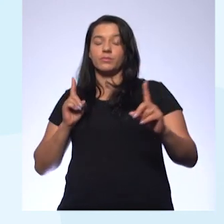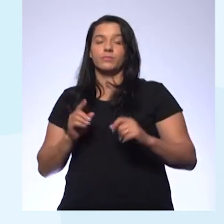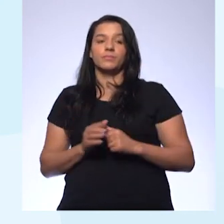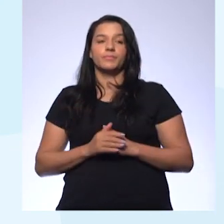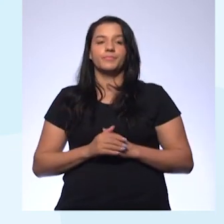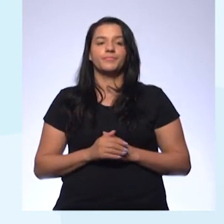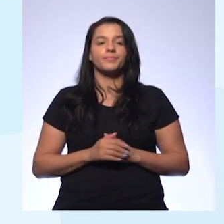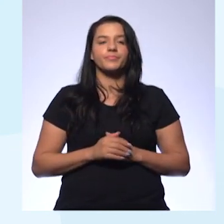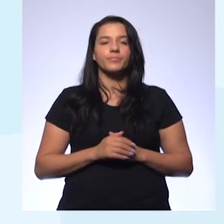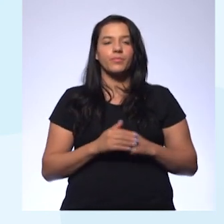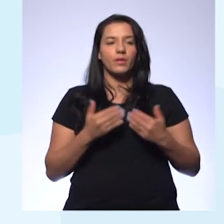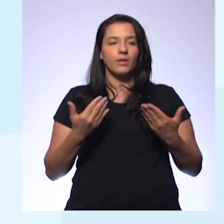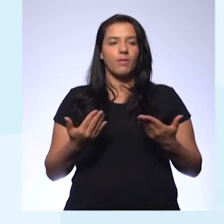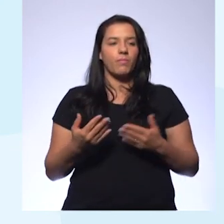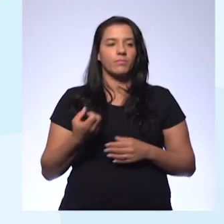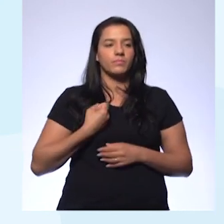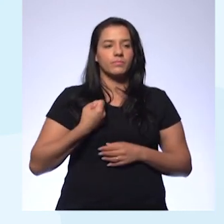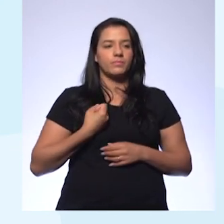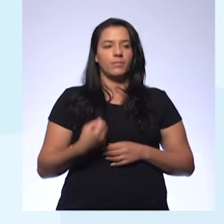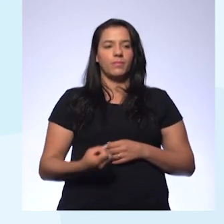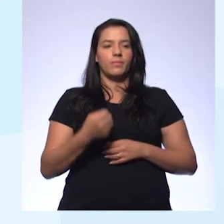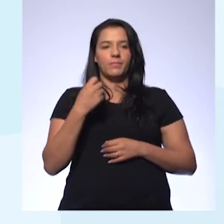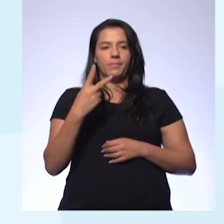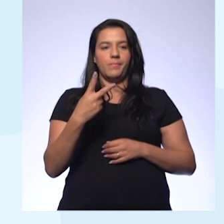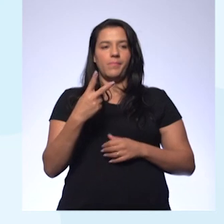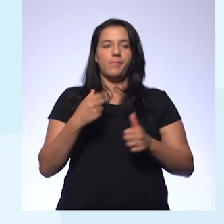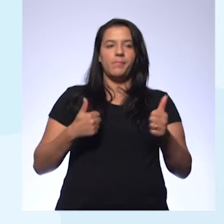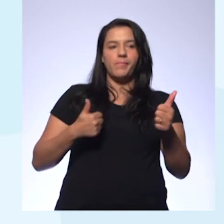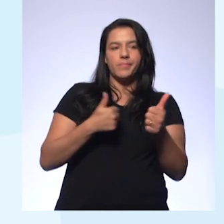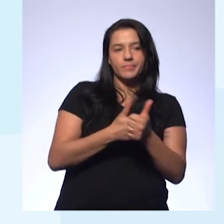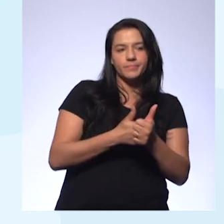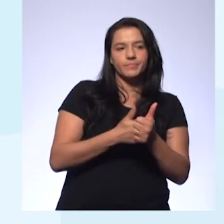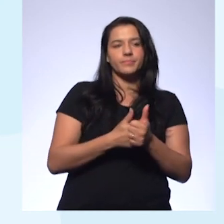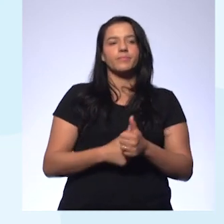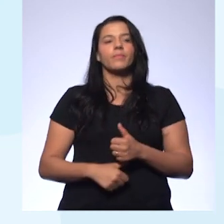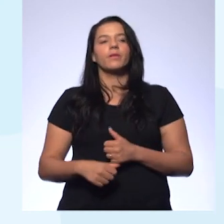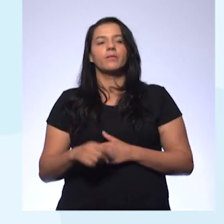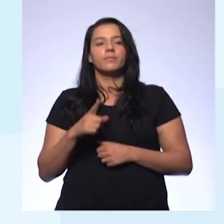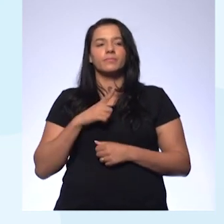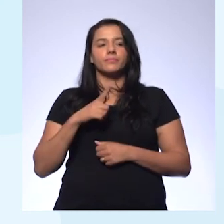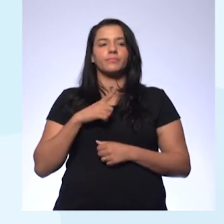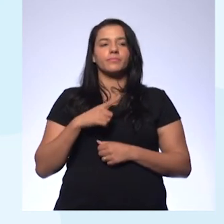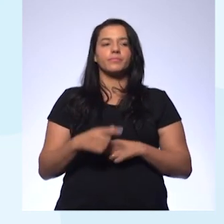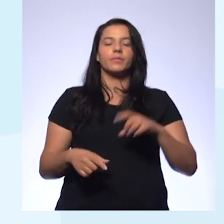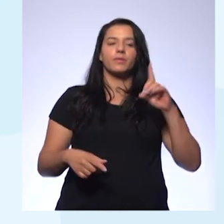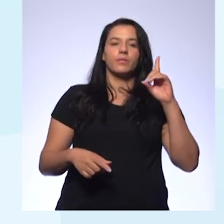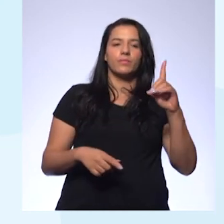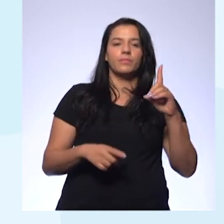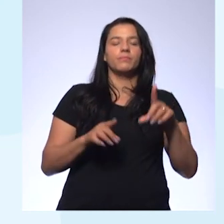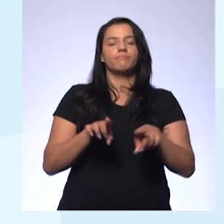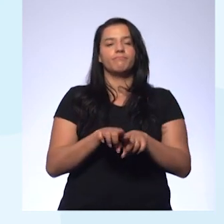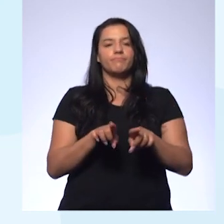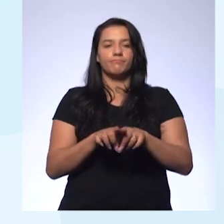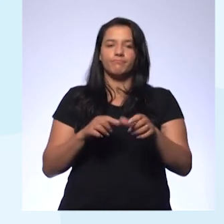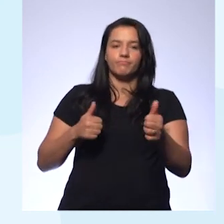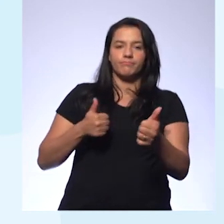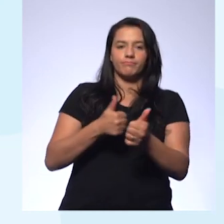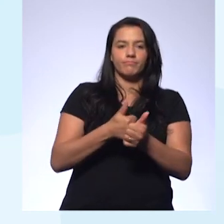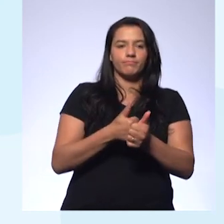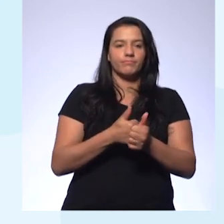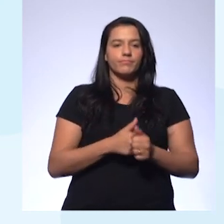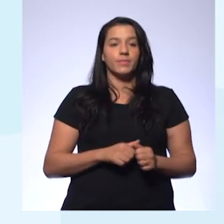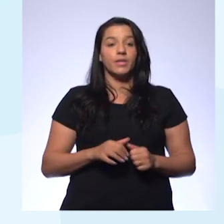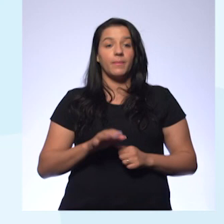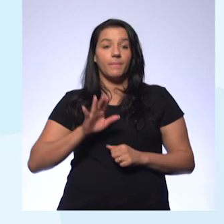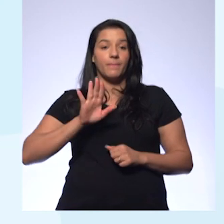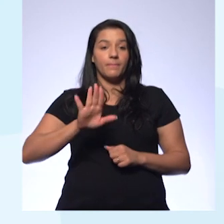extremidade. Então, o 2 está próximo da extremidade, o 2 do D também está próximo da extremidade. Se eu pegar